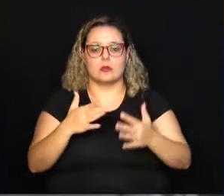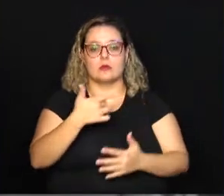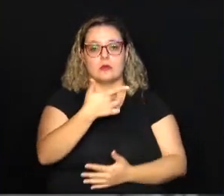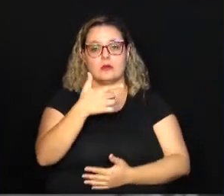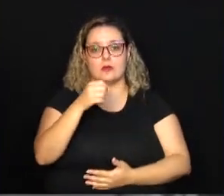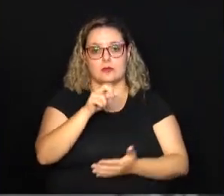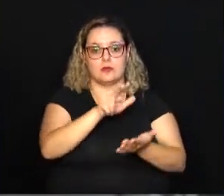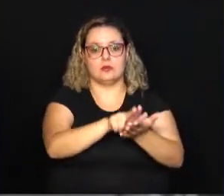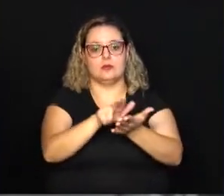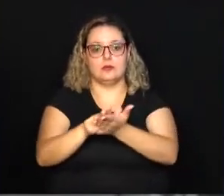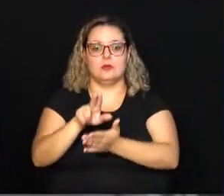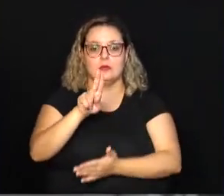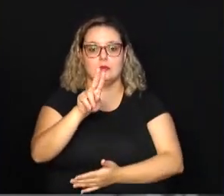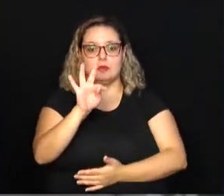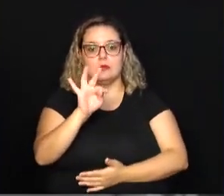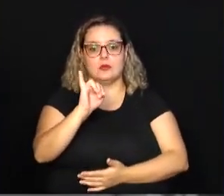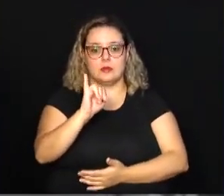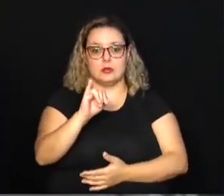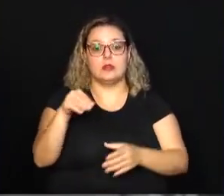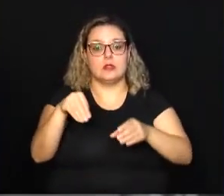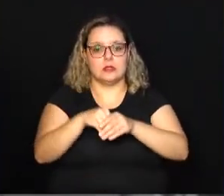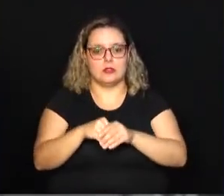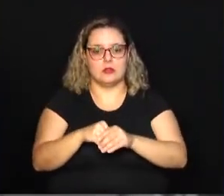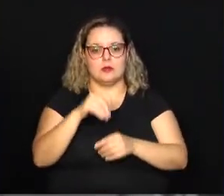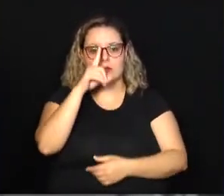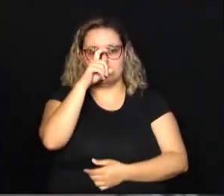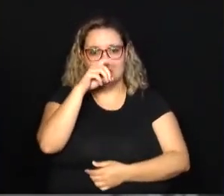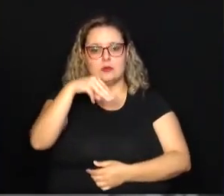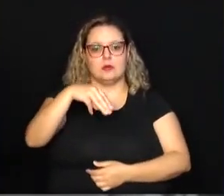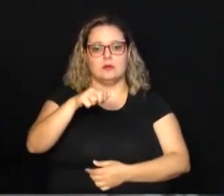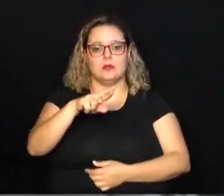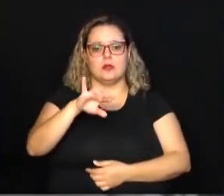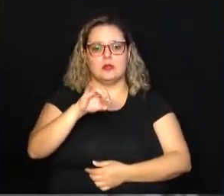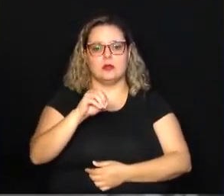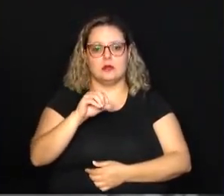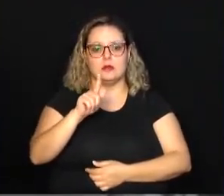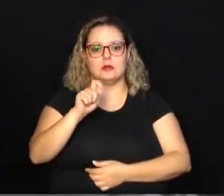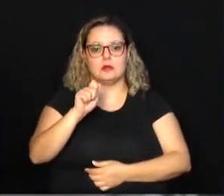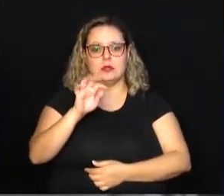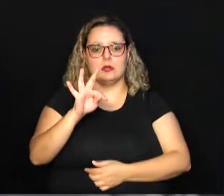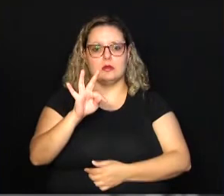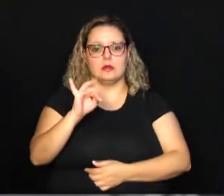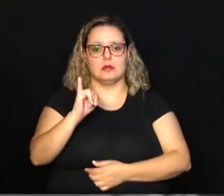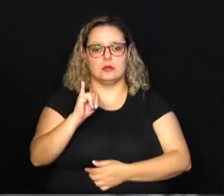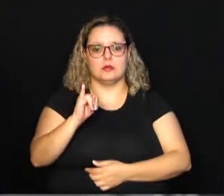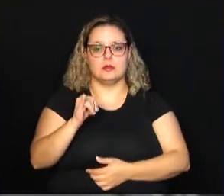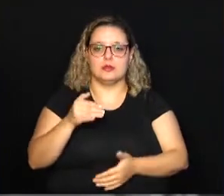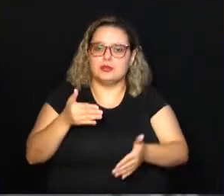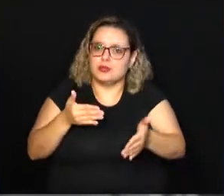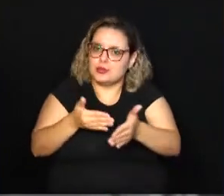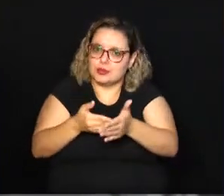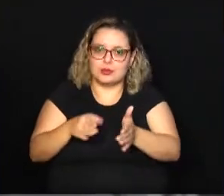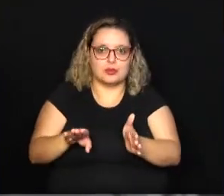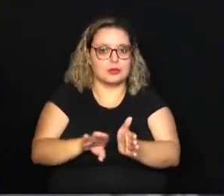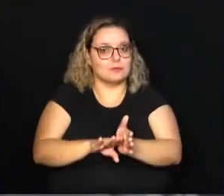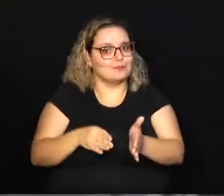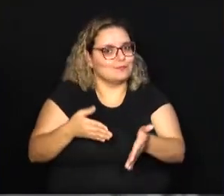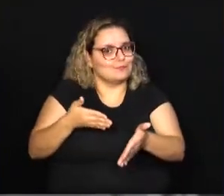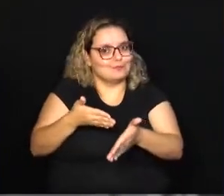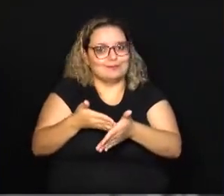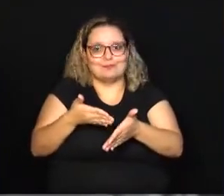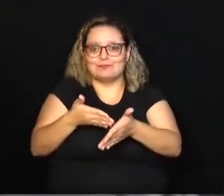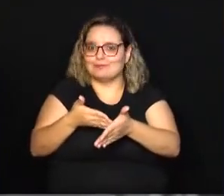leitos de UTI dentro do Mário Gatti. E aí nós chegamos próximo ao nosso limite. Na